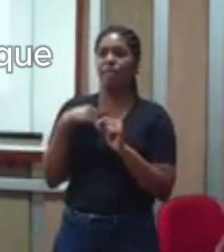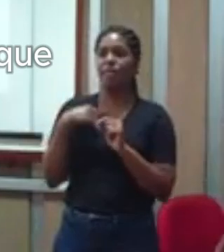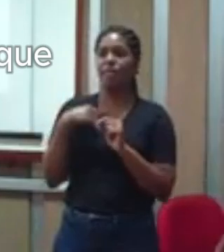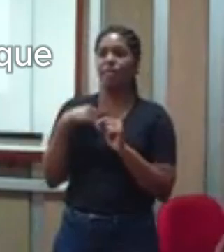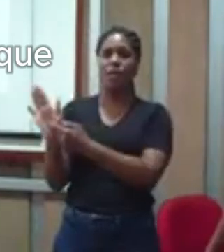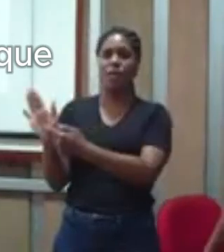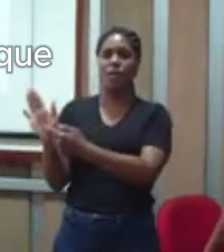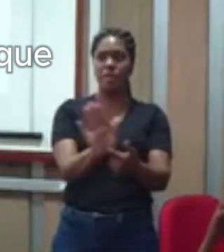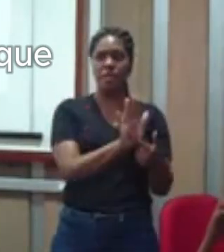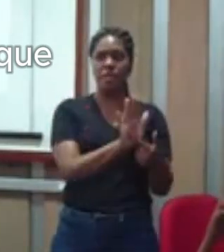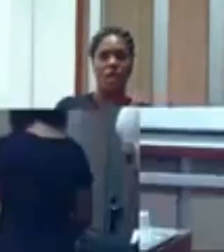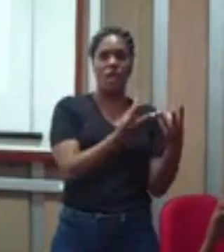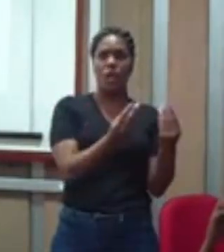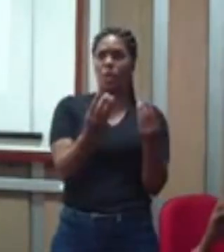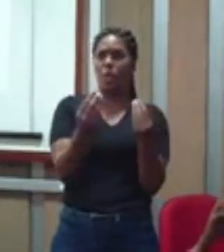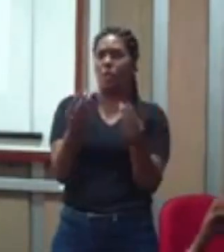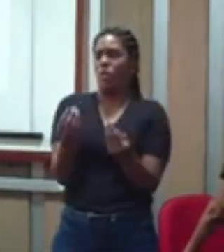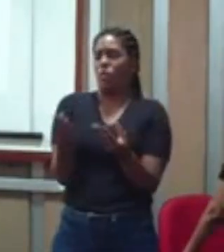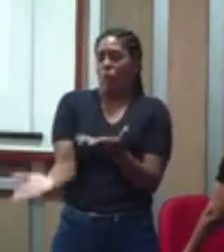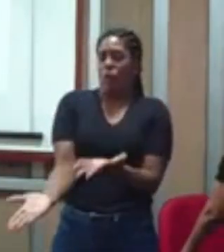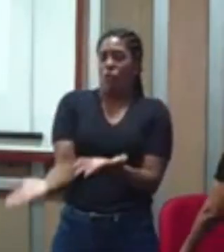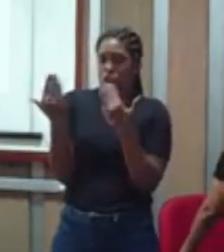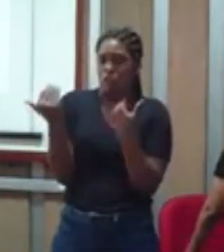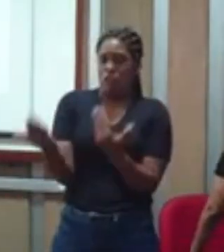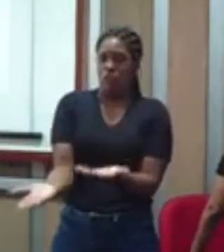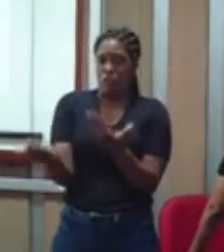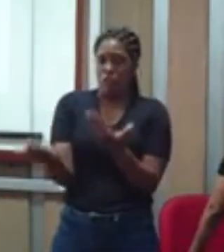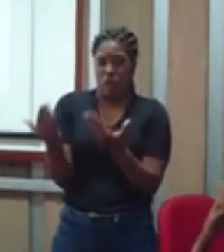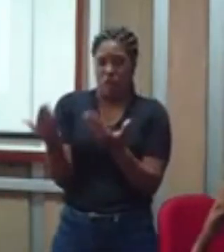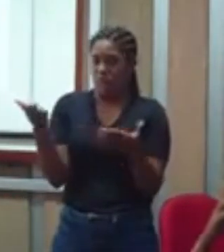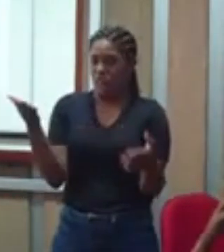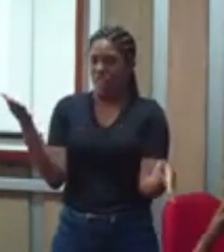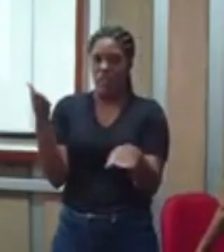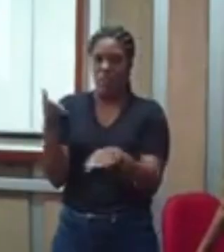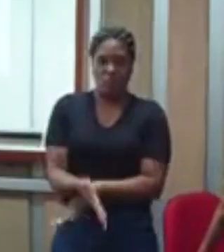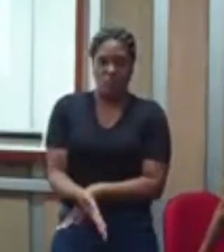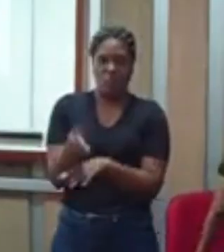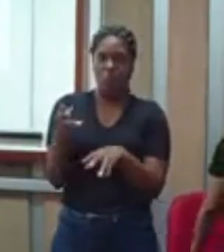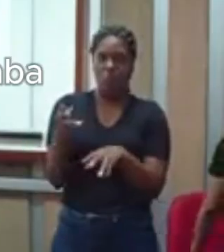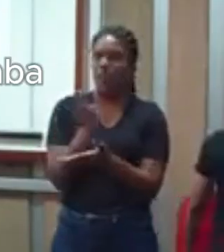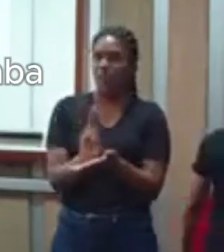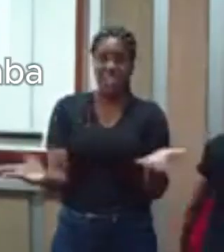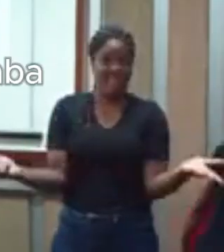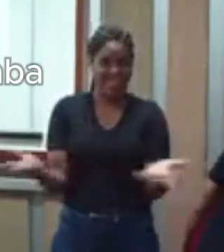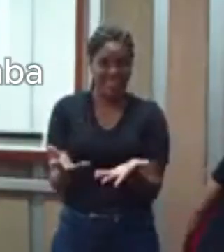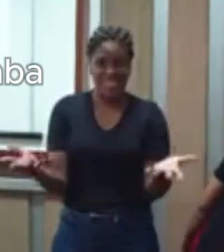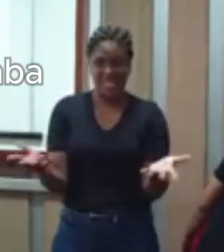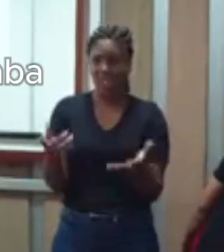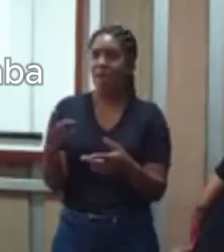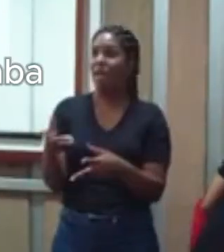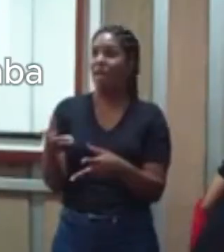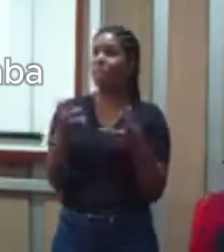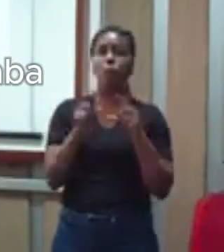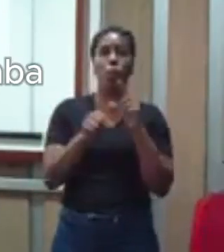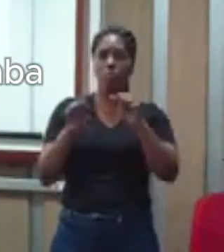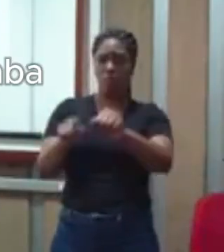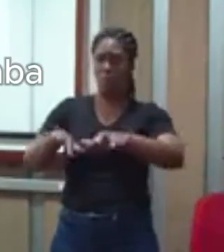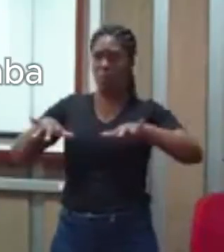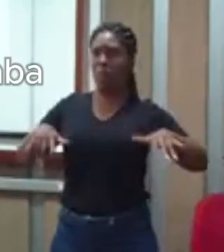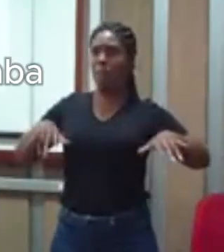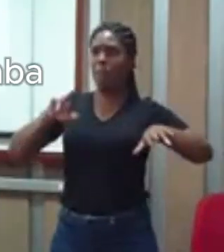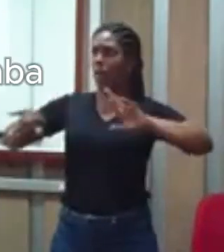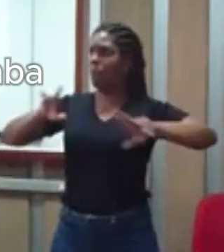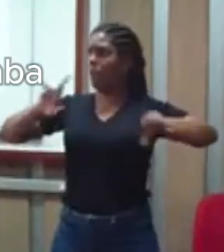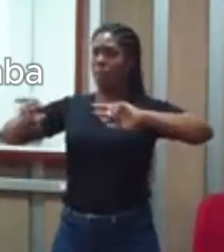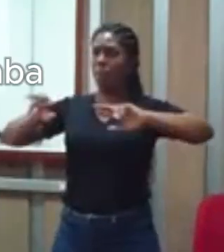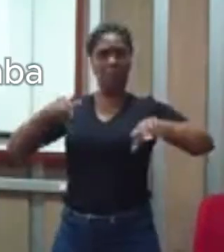de super jovens, alunos, entrantes, e eu vejo que o público está mais variado do que eu imaginava. Quer dizer, lógico que eu